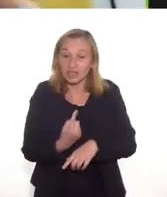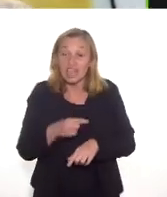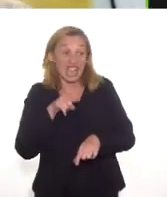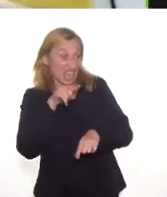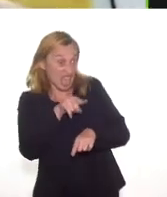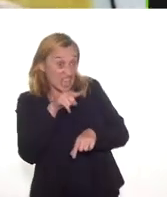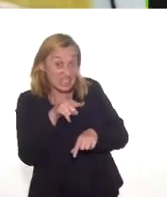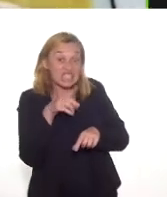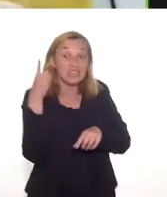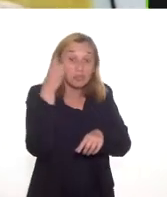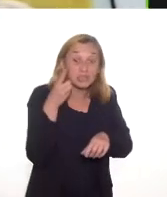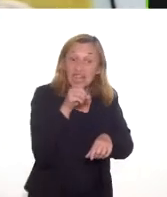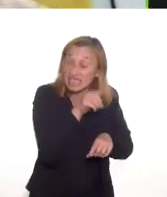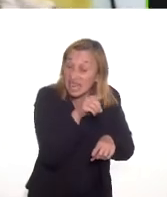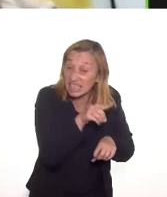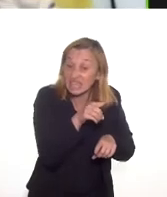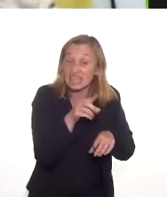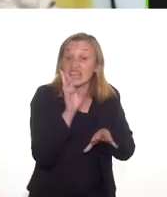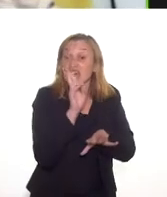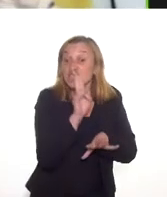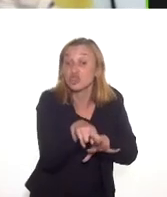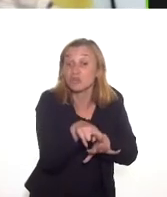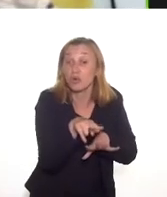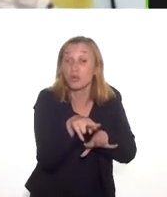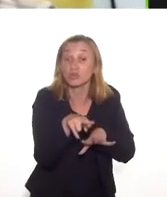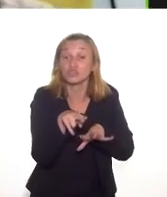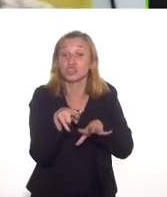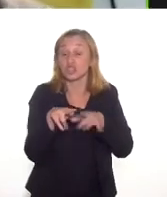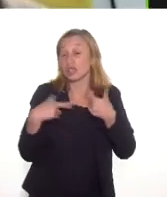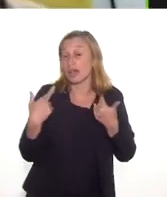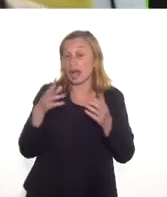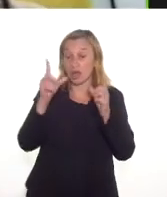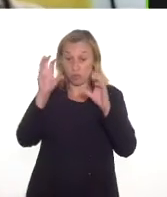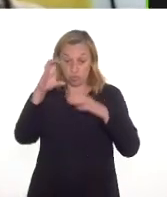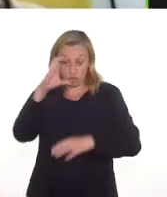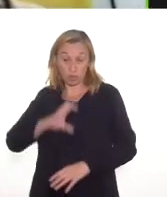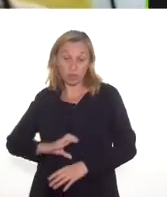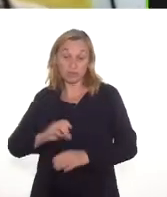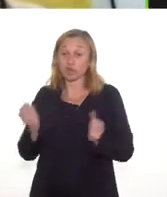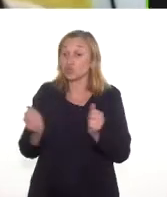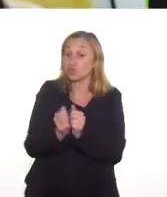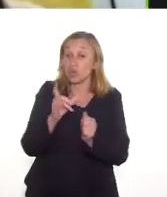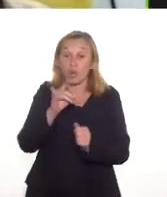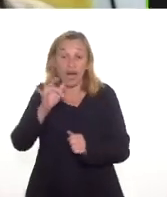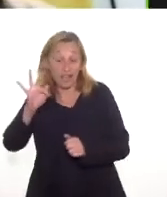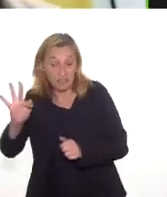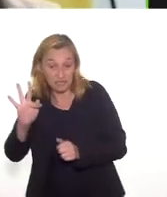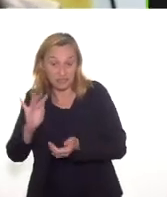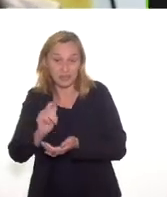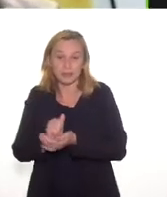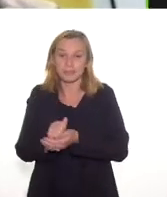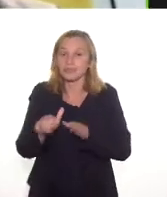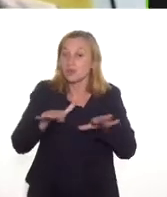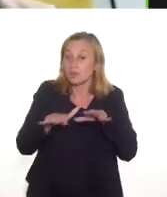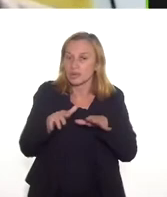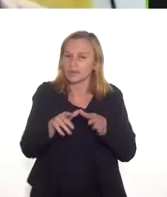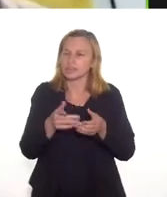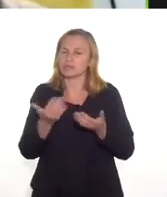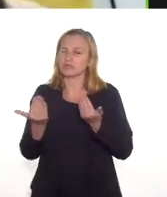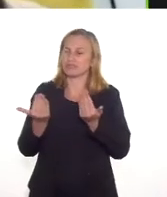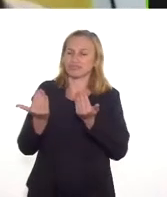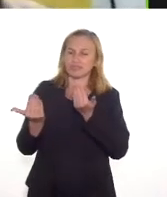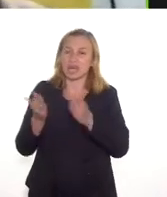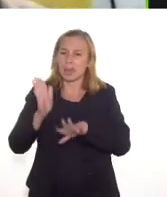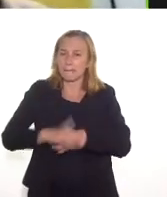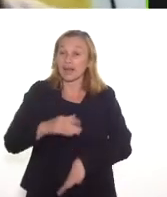mesmo deputado que responde a um procedimento junto ao COAF por uma movimentação suspeita de mais